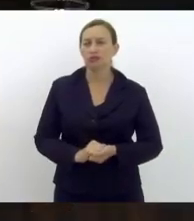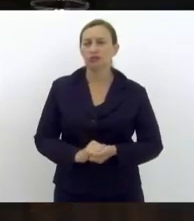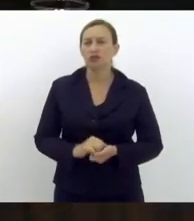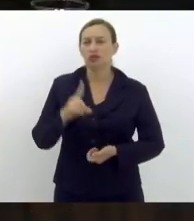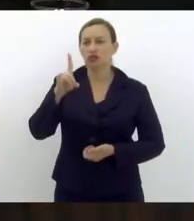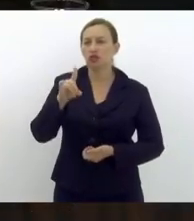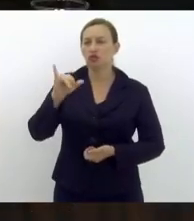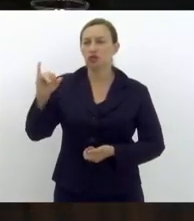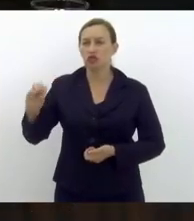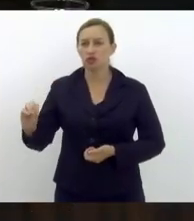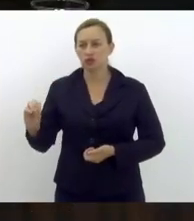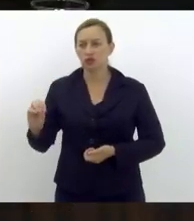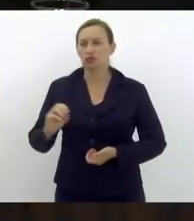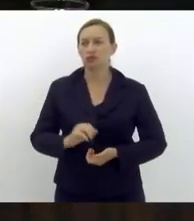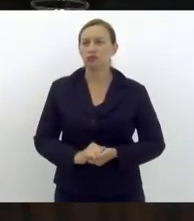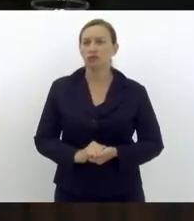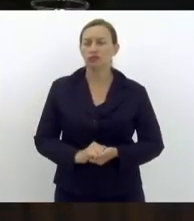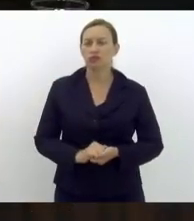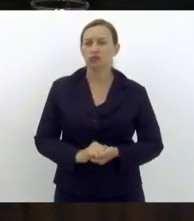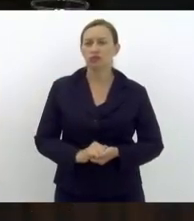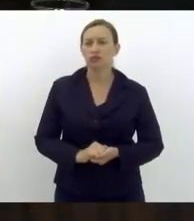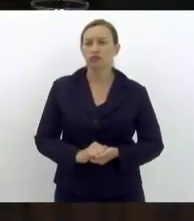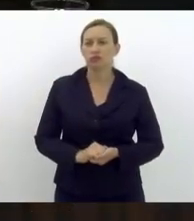Dionísio Lins.